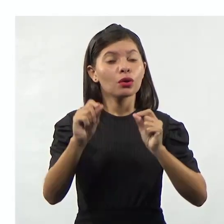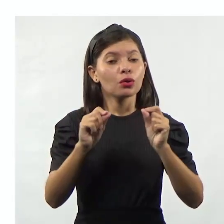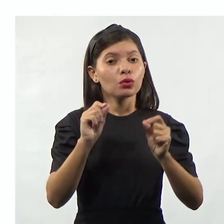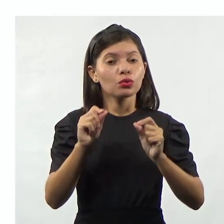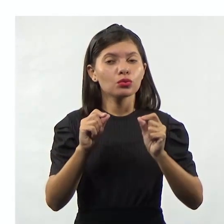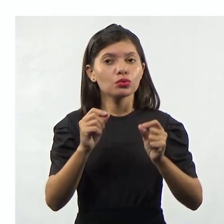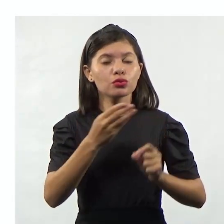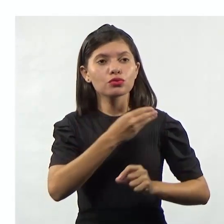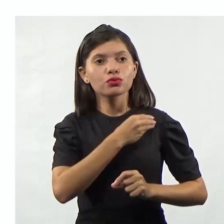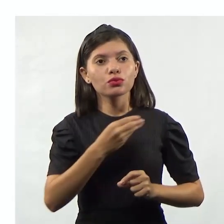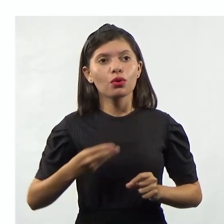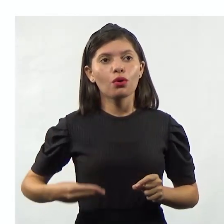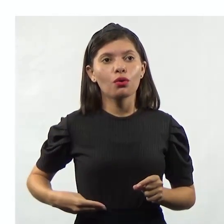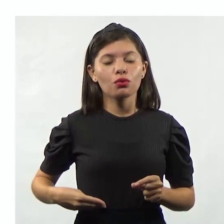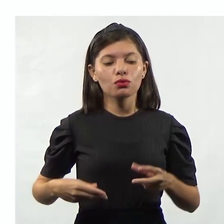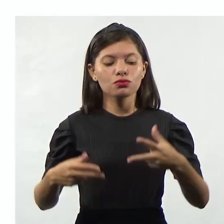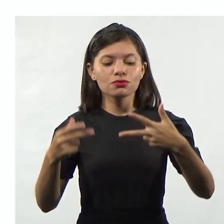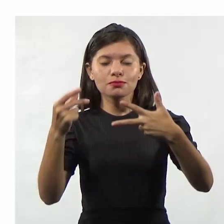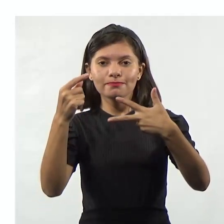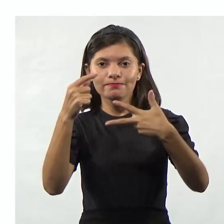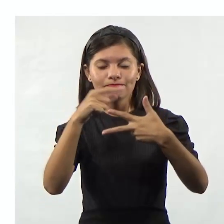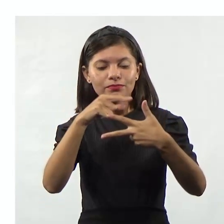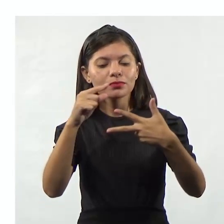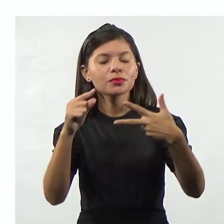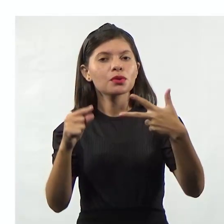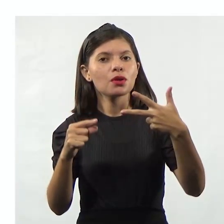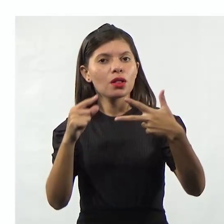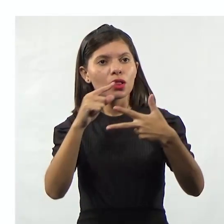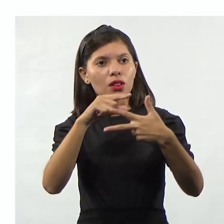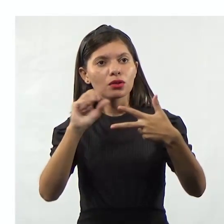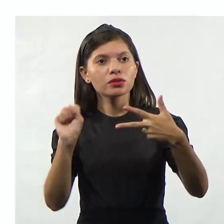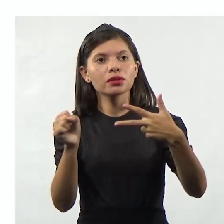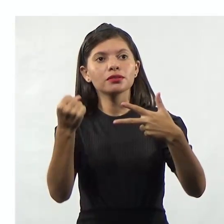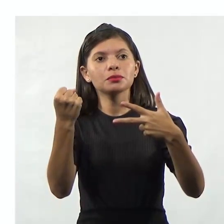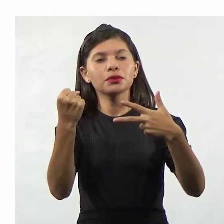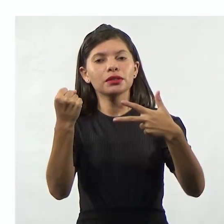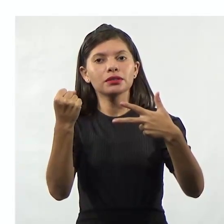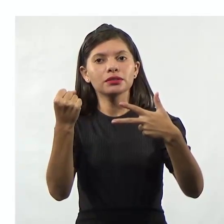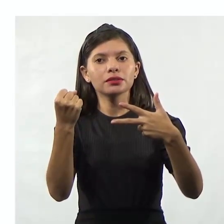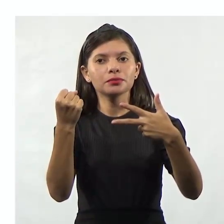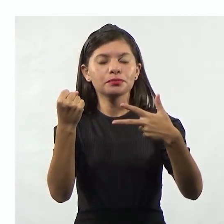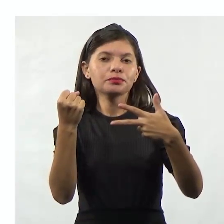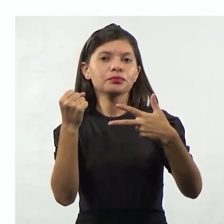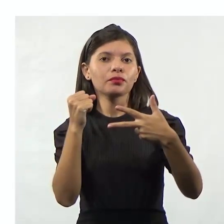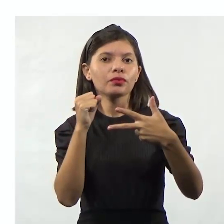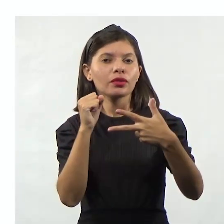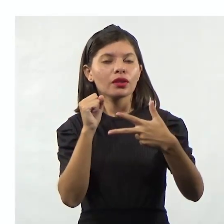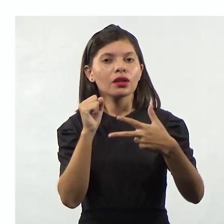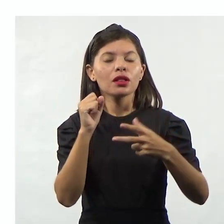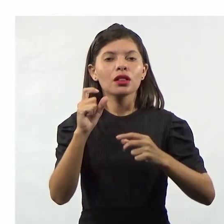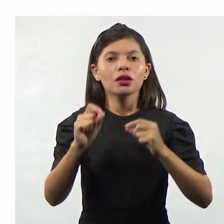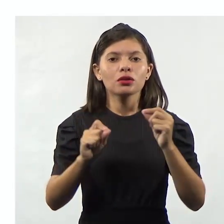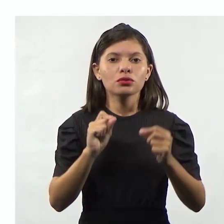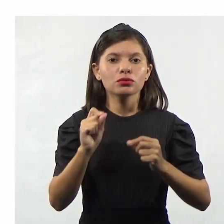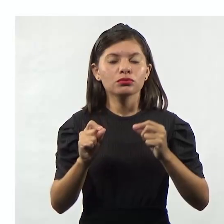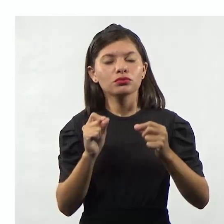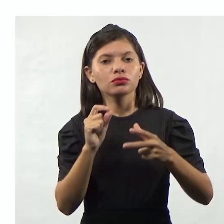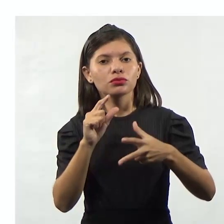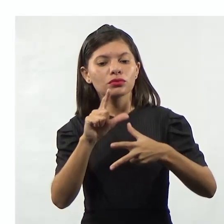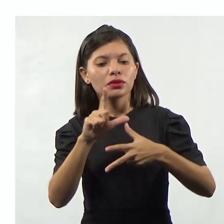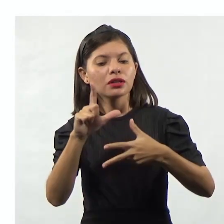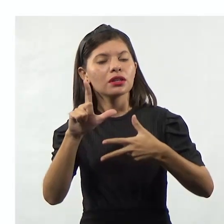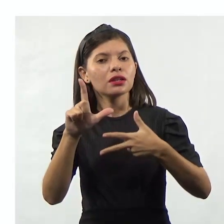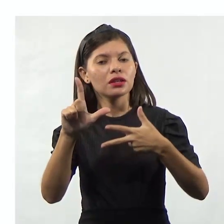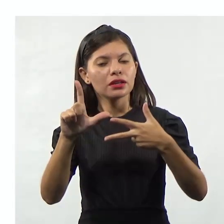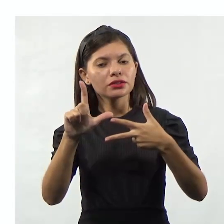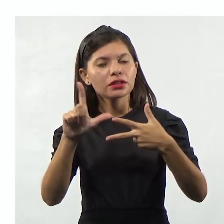deve licitar? Os próprios órgãos dos poderes legislativo, do Judiciário da União, dos estados do DF, os